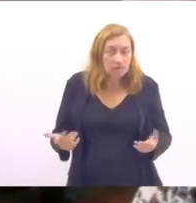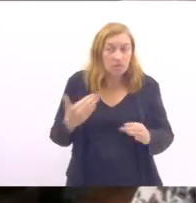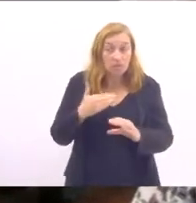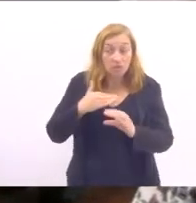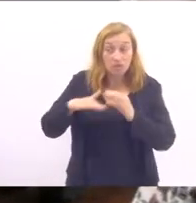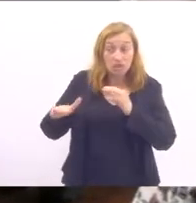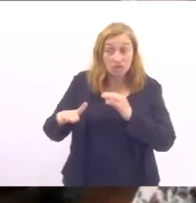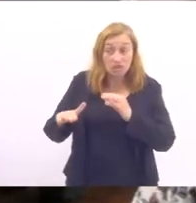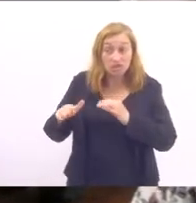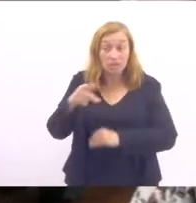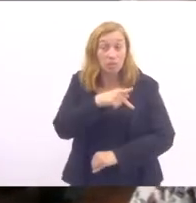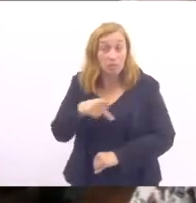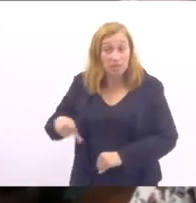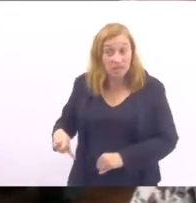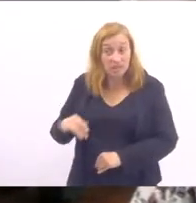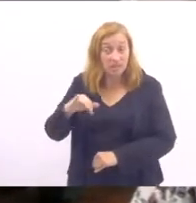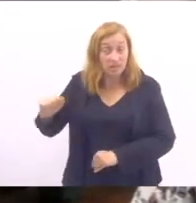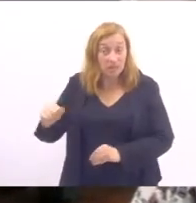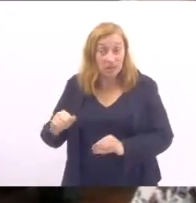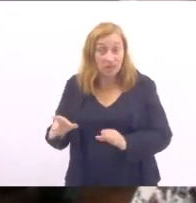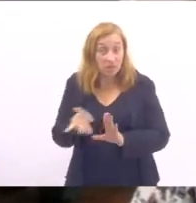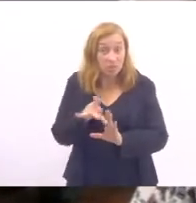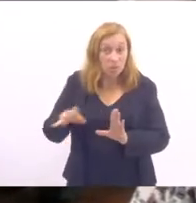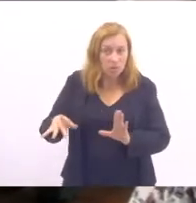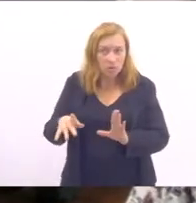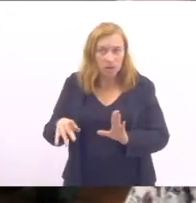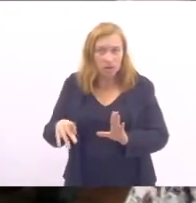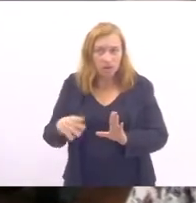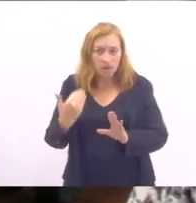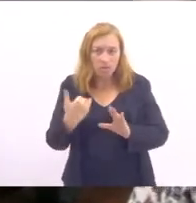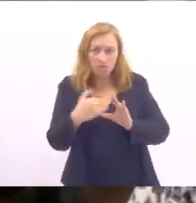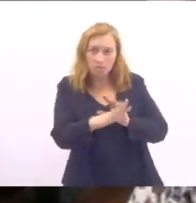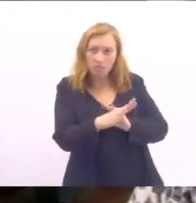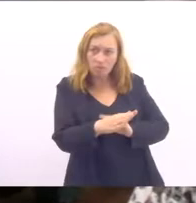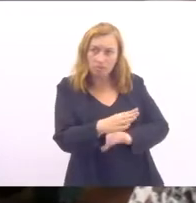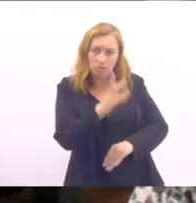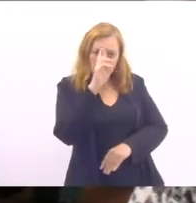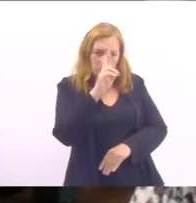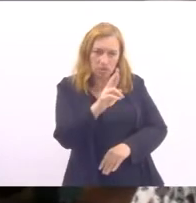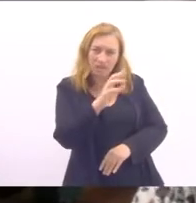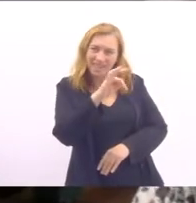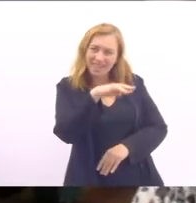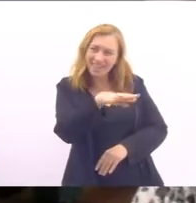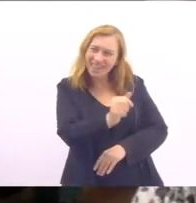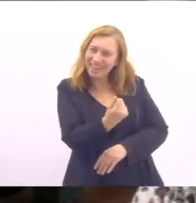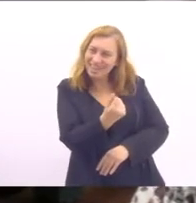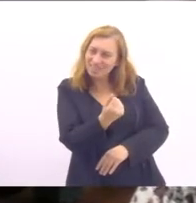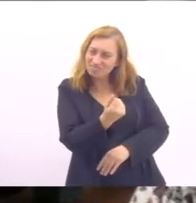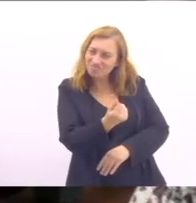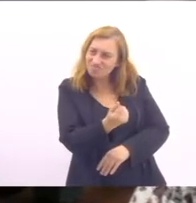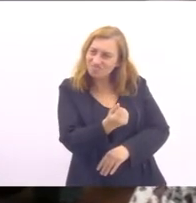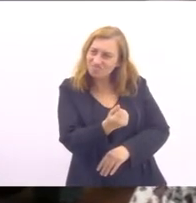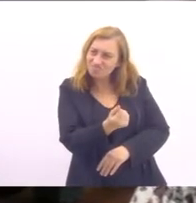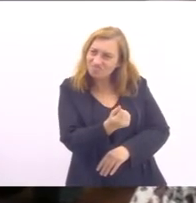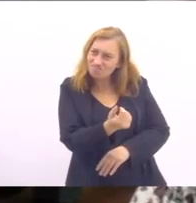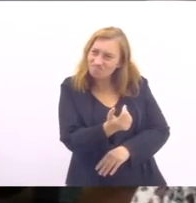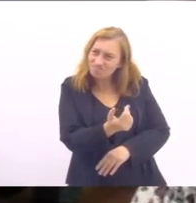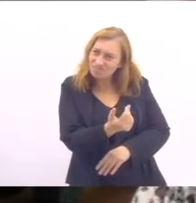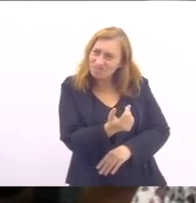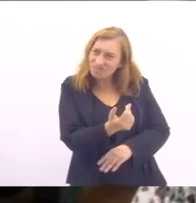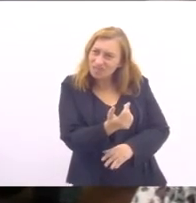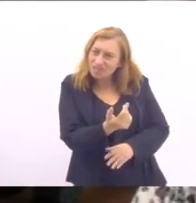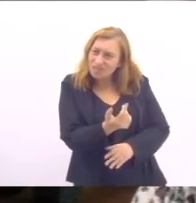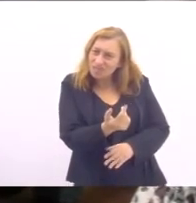para o presidente do INEA no protocolo foi diretamente por o senhor Quintanilha, que